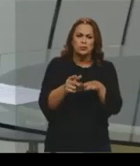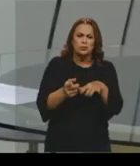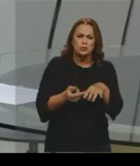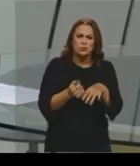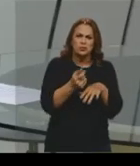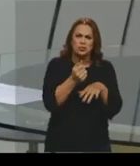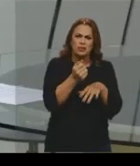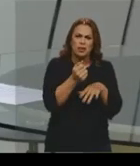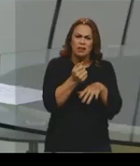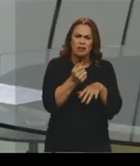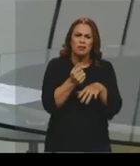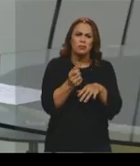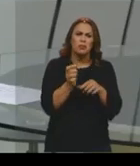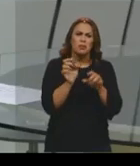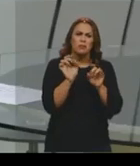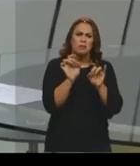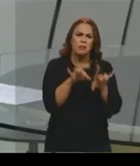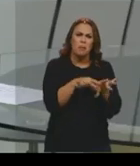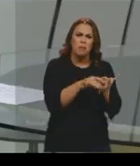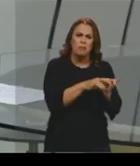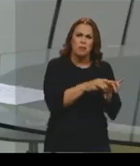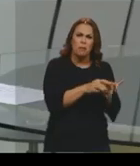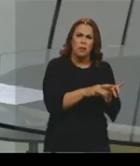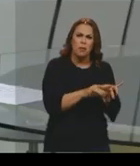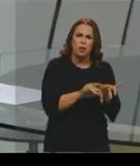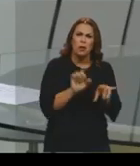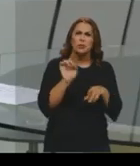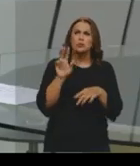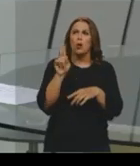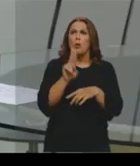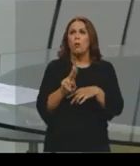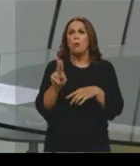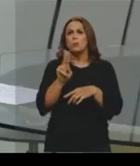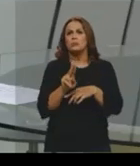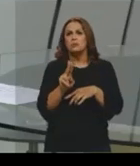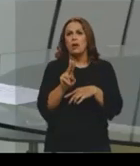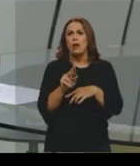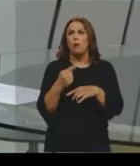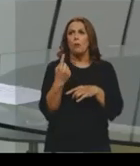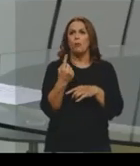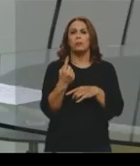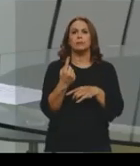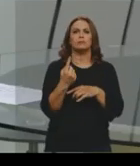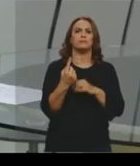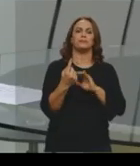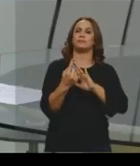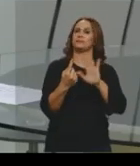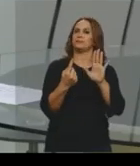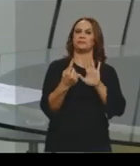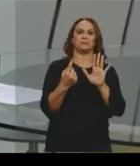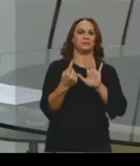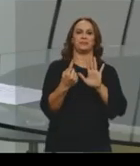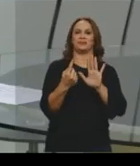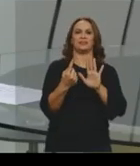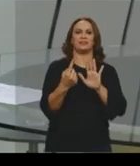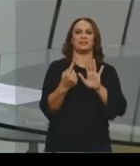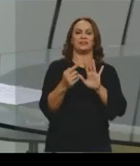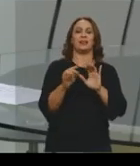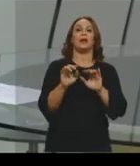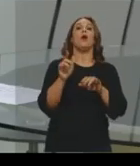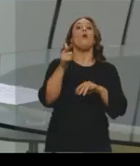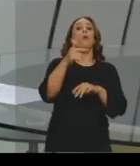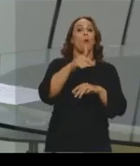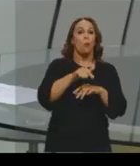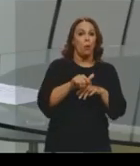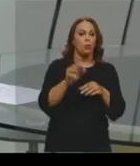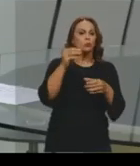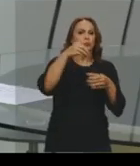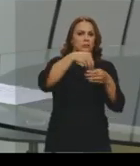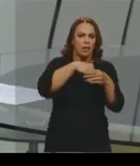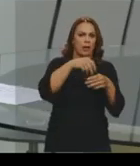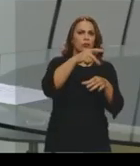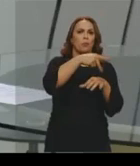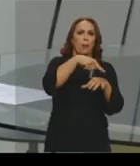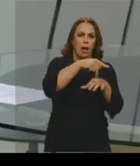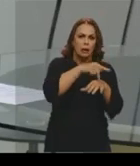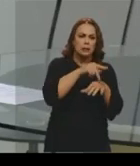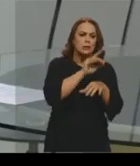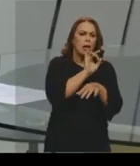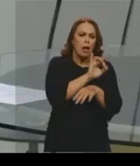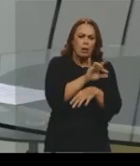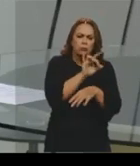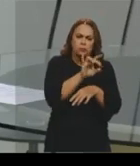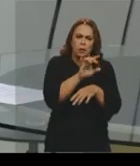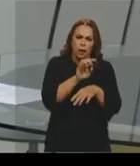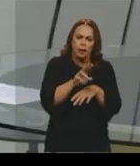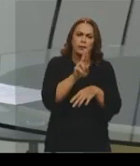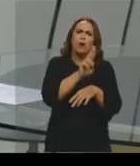de cada país vão continuar em circulação, mas vai ser adotada uma moeda única, assim como vai ser adotado também, vai ser criado